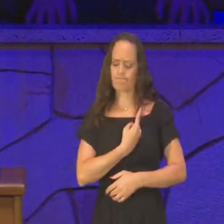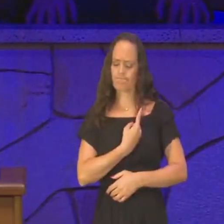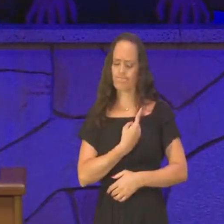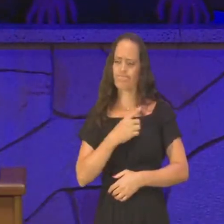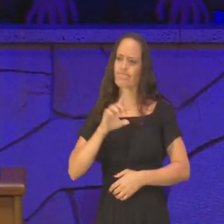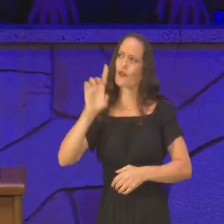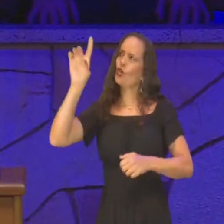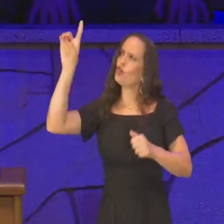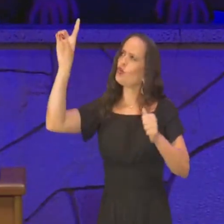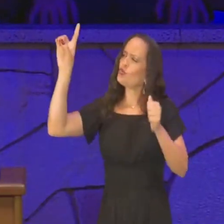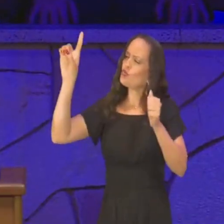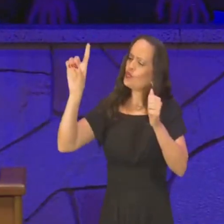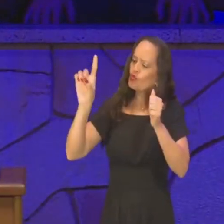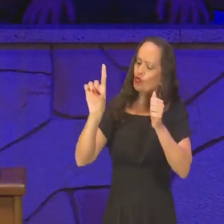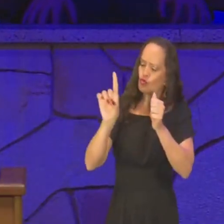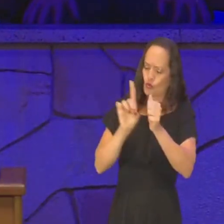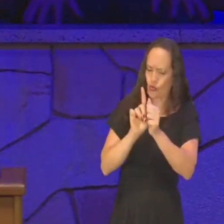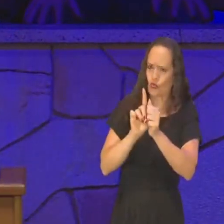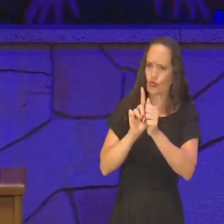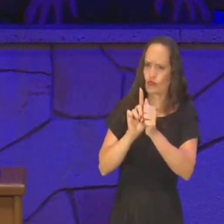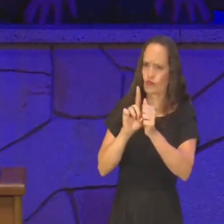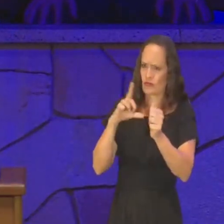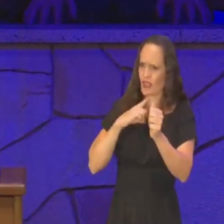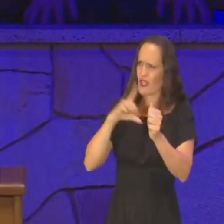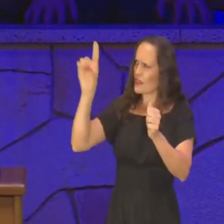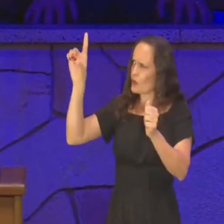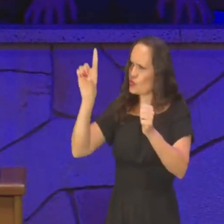precisamos pedir que Ele venha nos purificar.